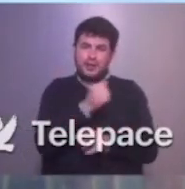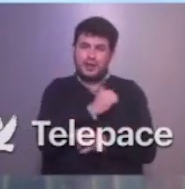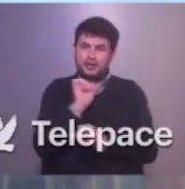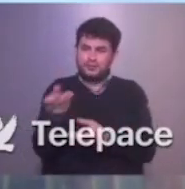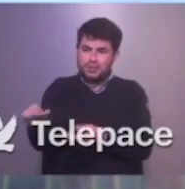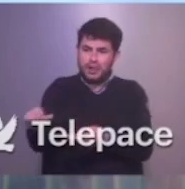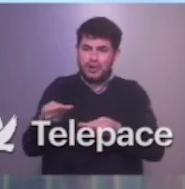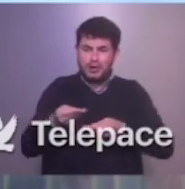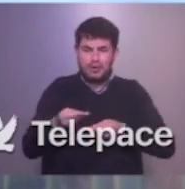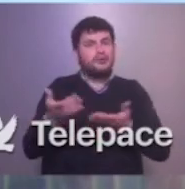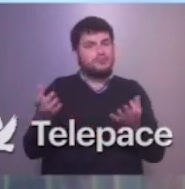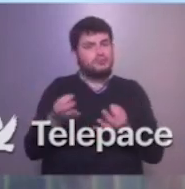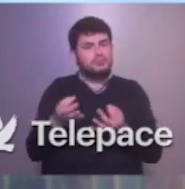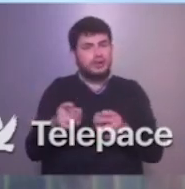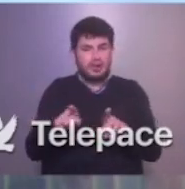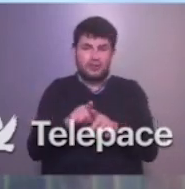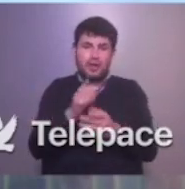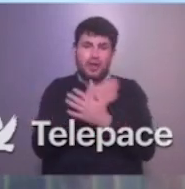casa,